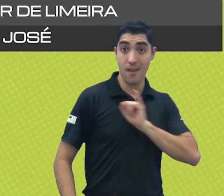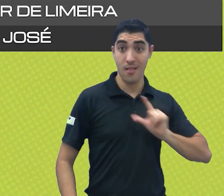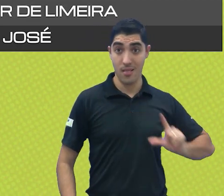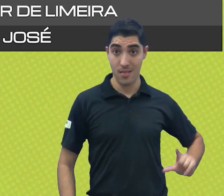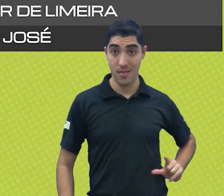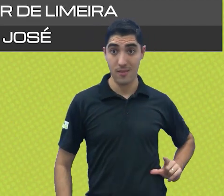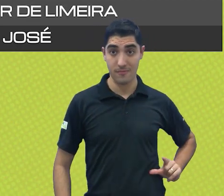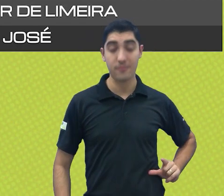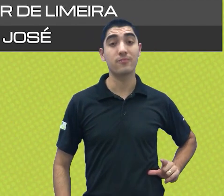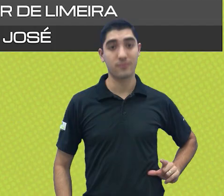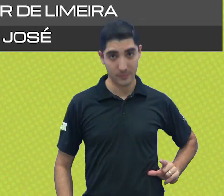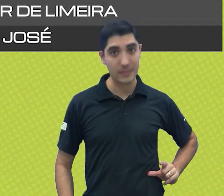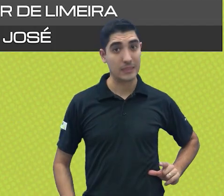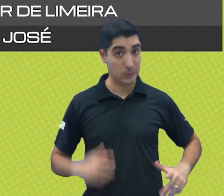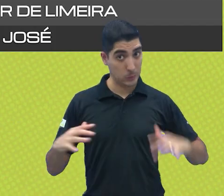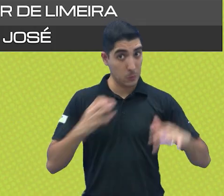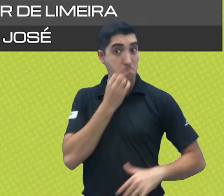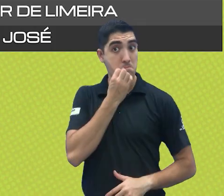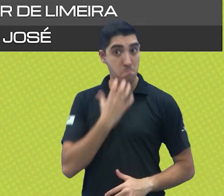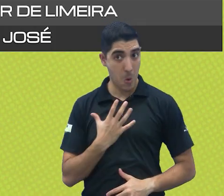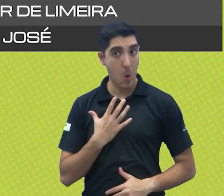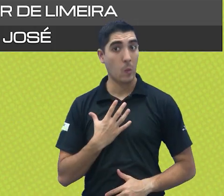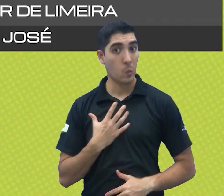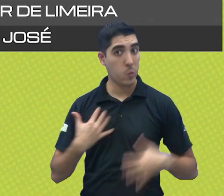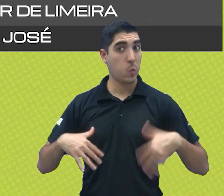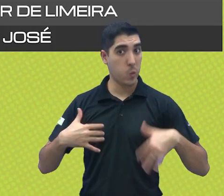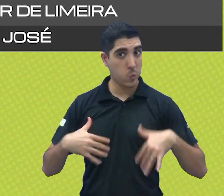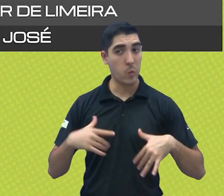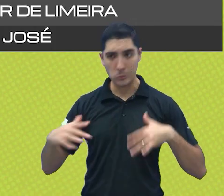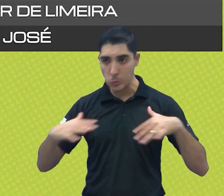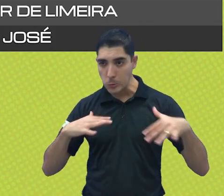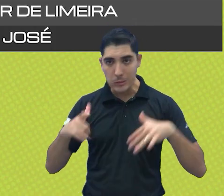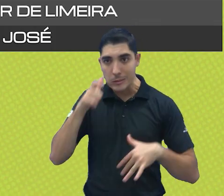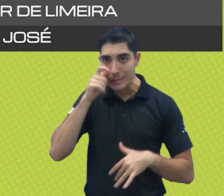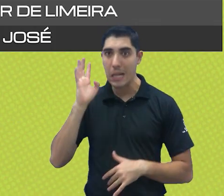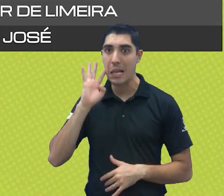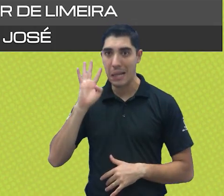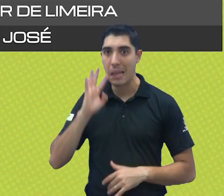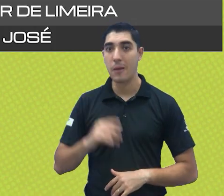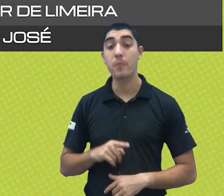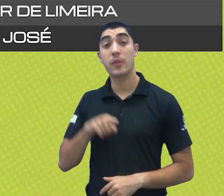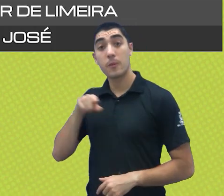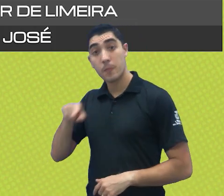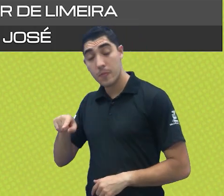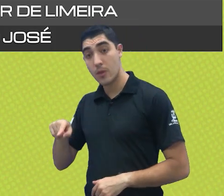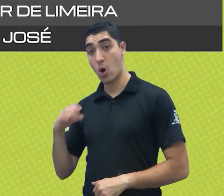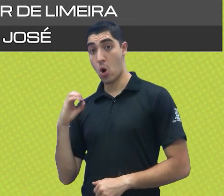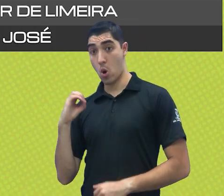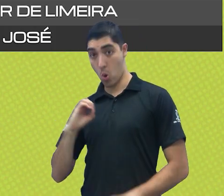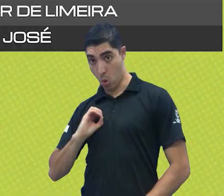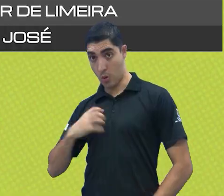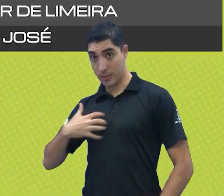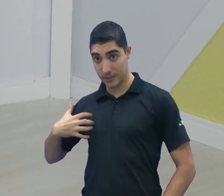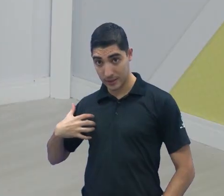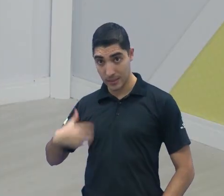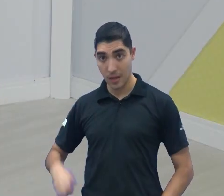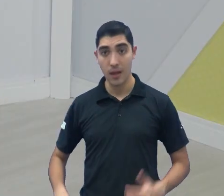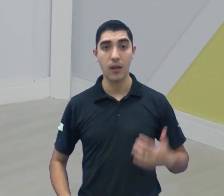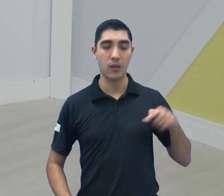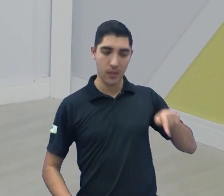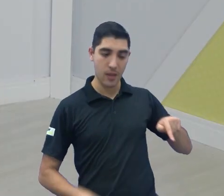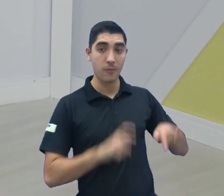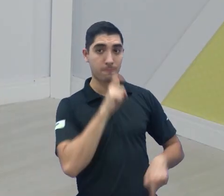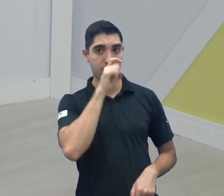Inter de Limeira. Jogo bom esse, hein? Baita jogo esse aqui, Ferroviária e Inter de Limeira. E também Osasco Sporting e São José. Esse jogo